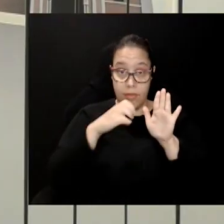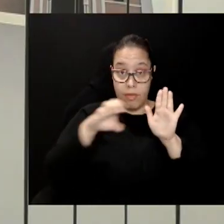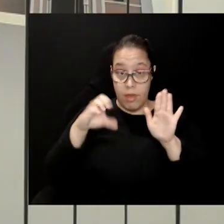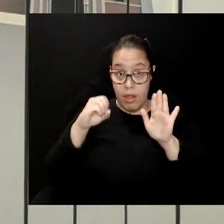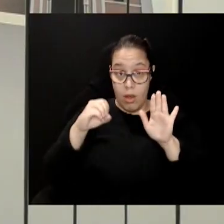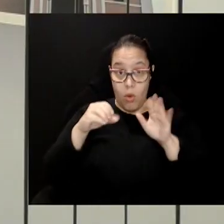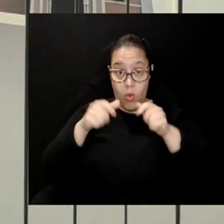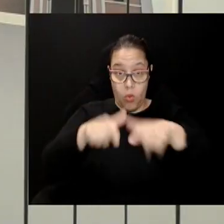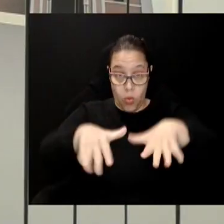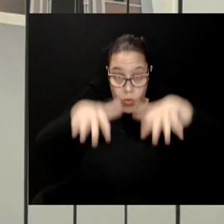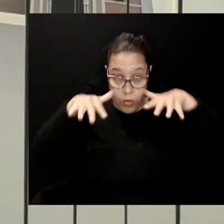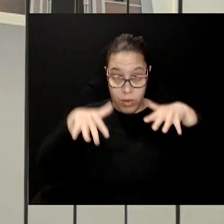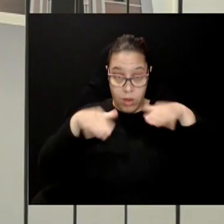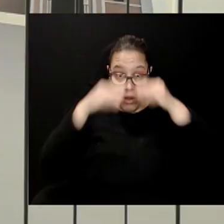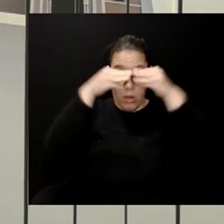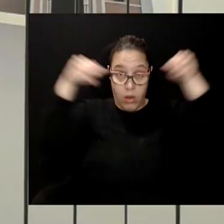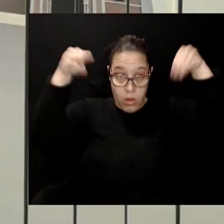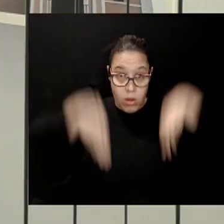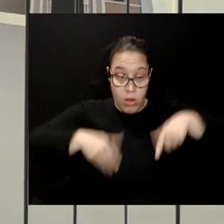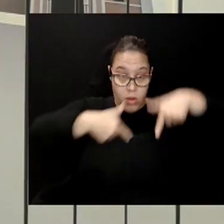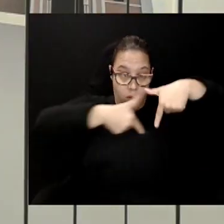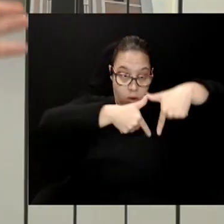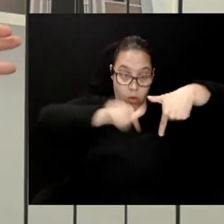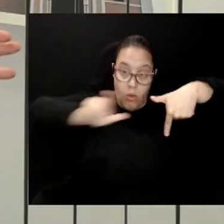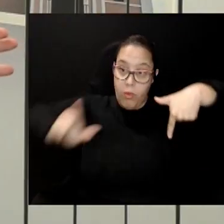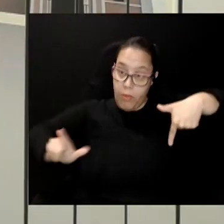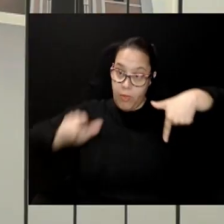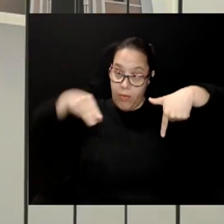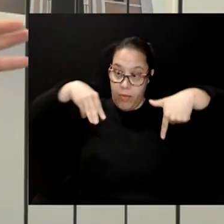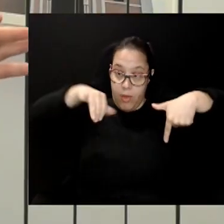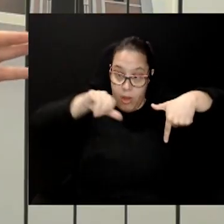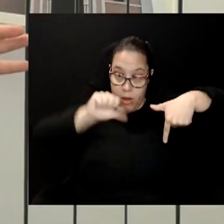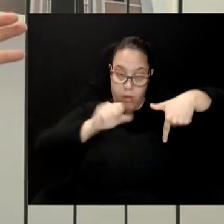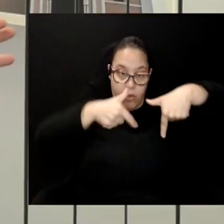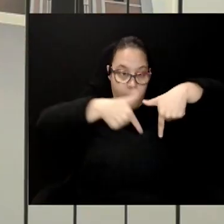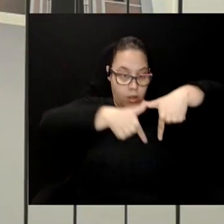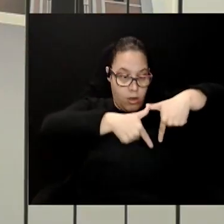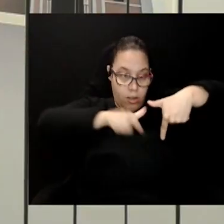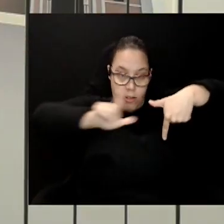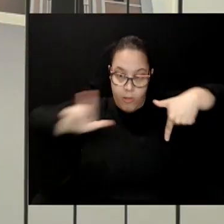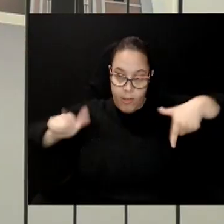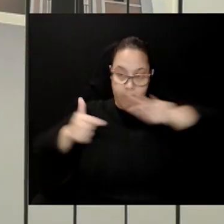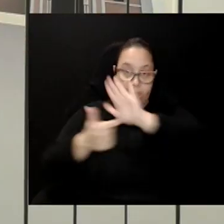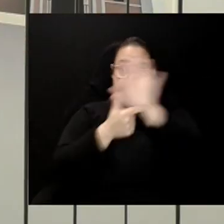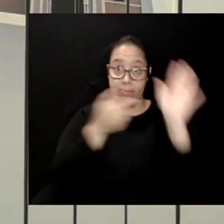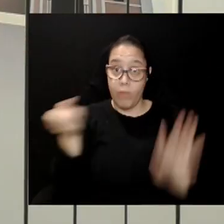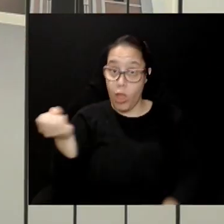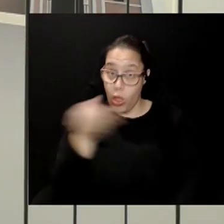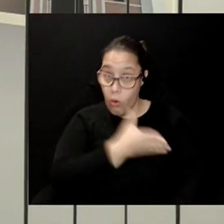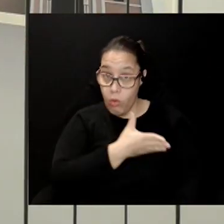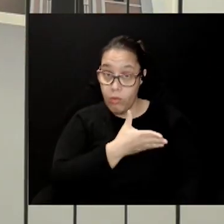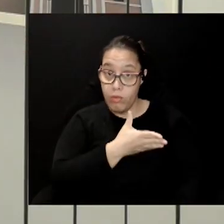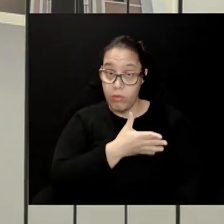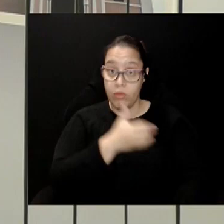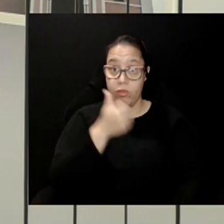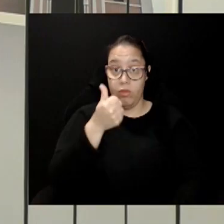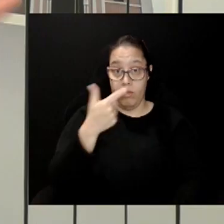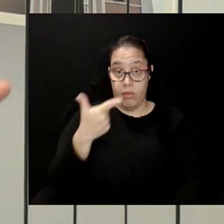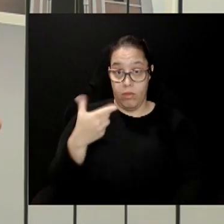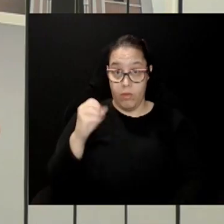da Imagem e do Som de Campinas, o MIS. É uma mostra inédita com 120 cartazes